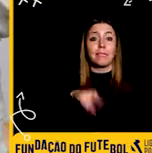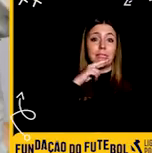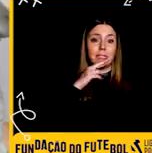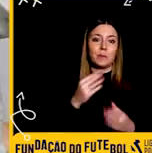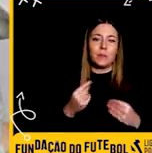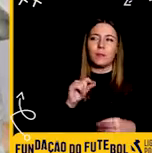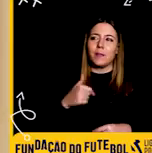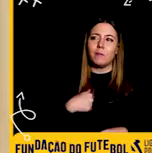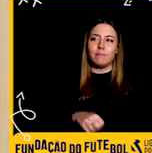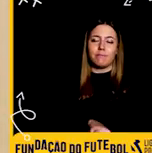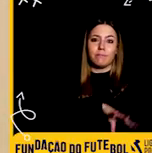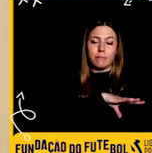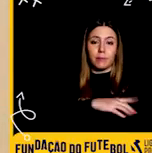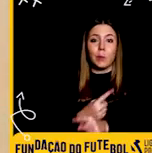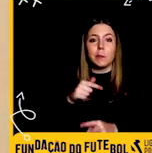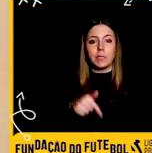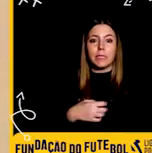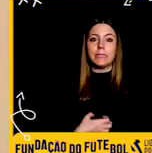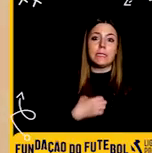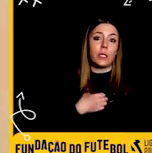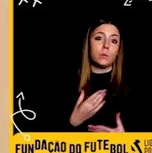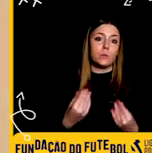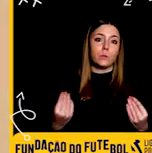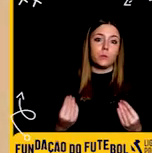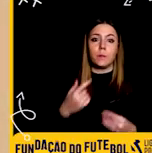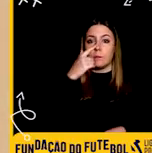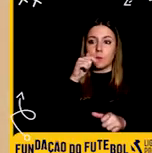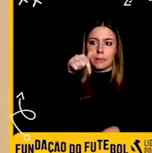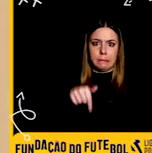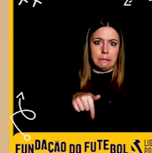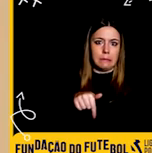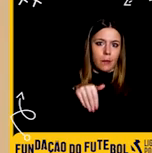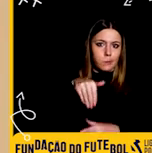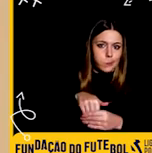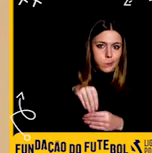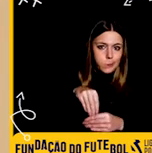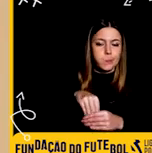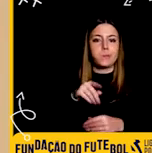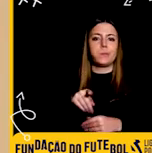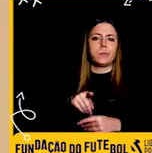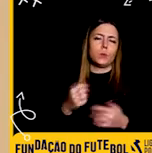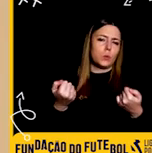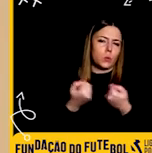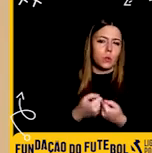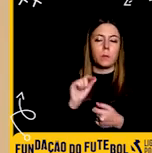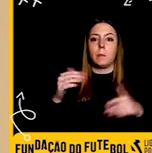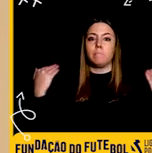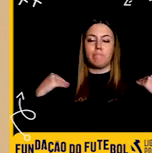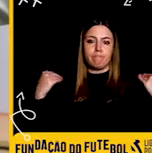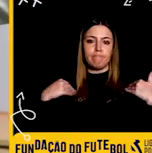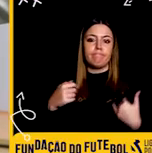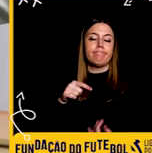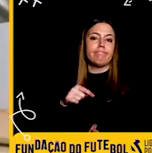Muitas tristezas, isso até me arrepia um bocado, porque aqui vive-se muito e só quem está aqui dentro, nos jogos, nos